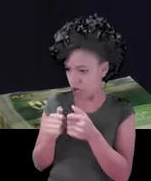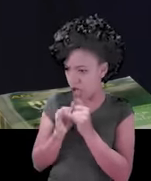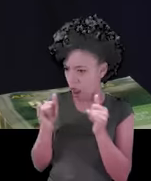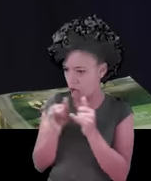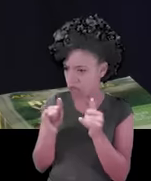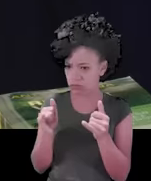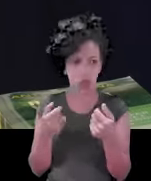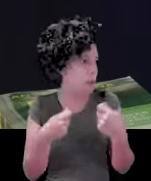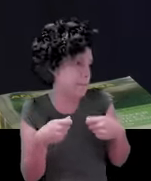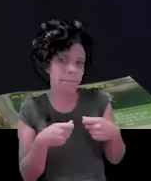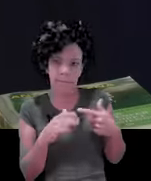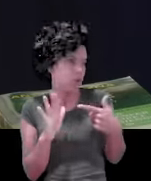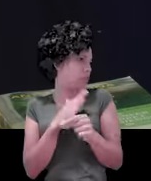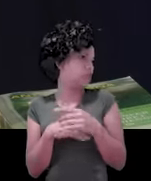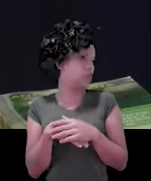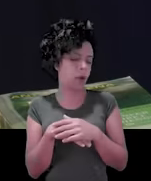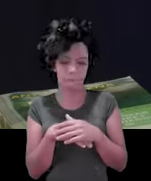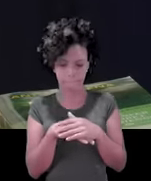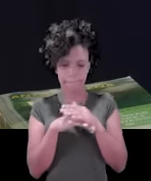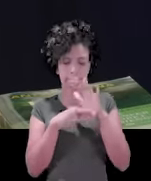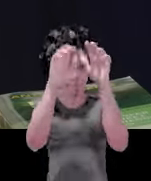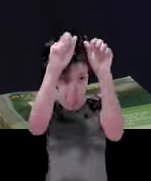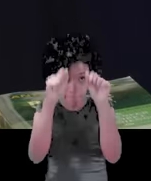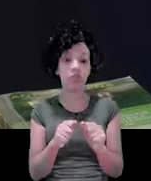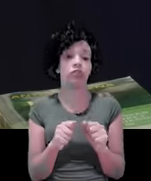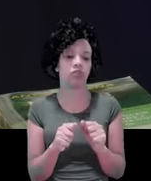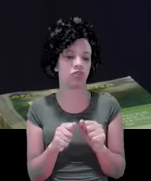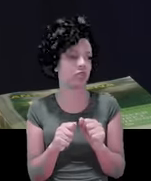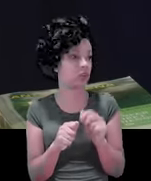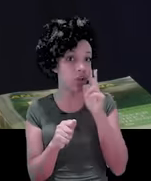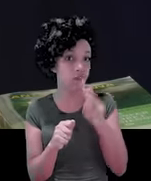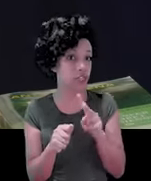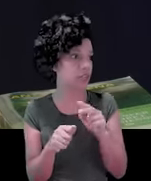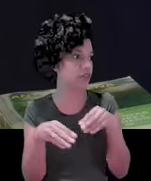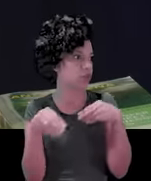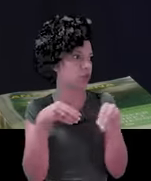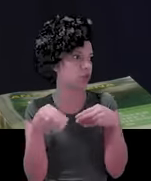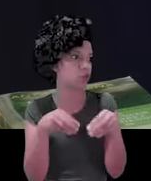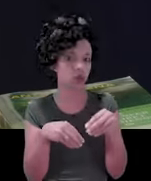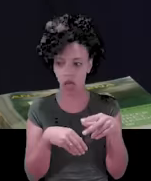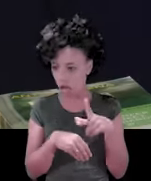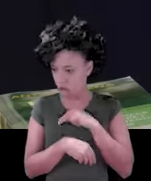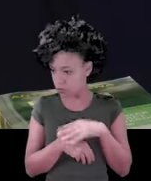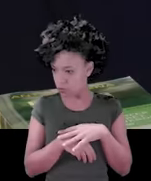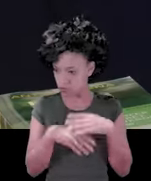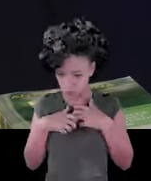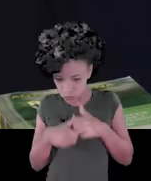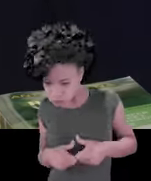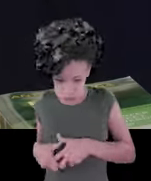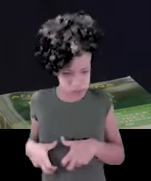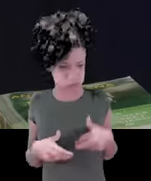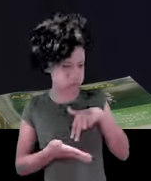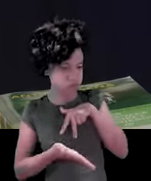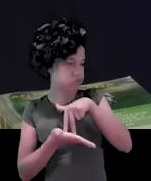mas não é muito incentivo né eu tinha bom assim no no painel quando eu empurrei o rei das outro post os outros Limpo